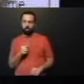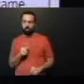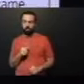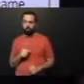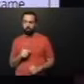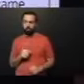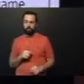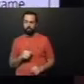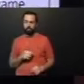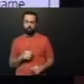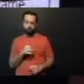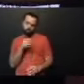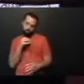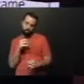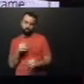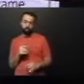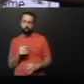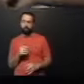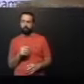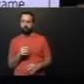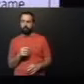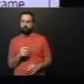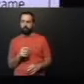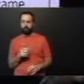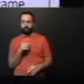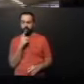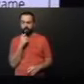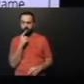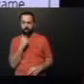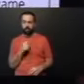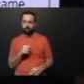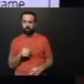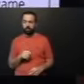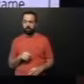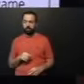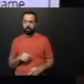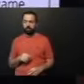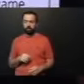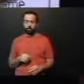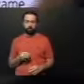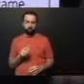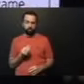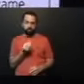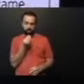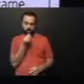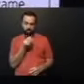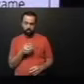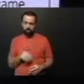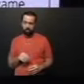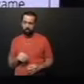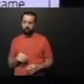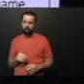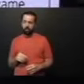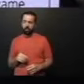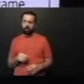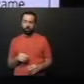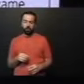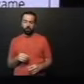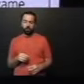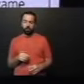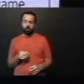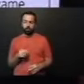KS. Saxofone, som de KS. Coxinha, som, né, do CH.